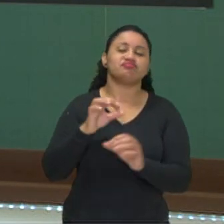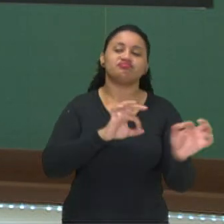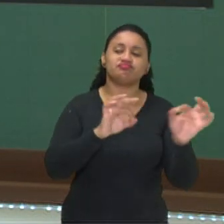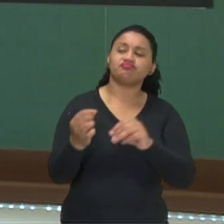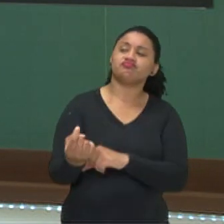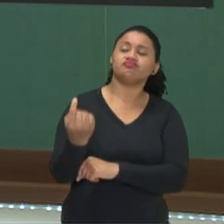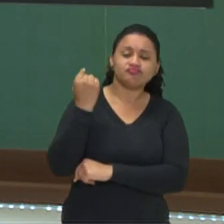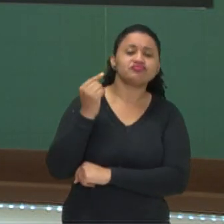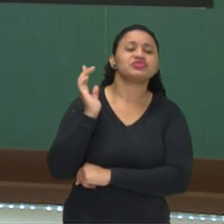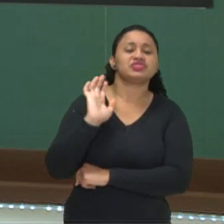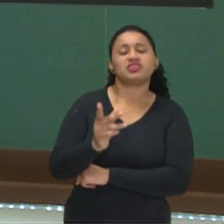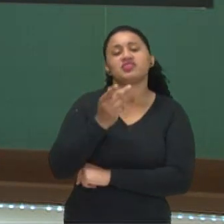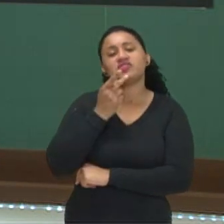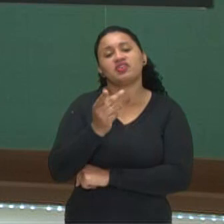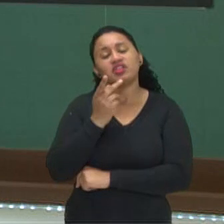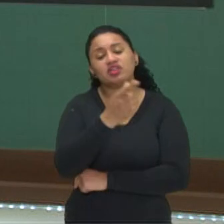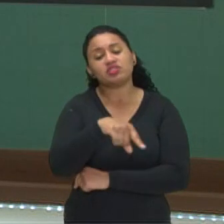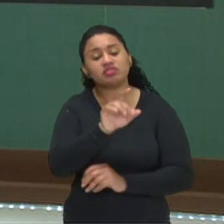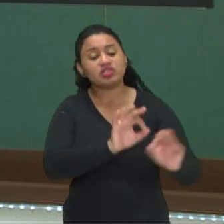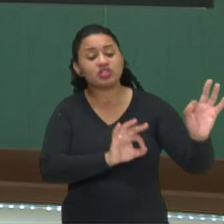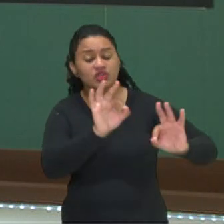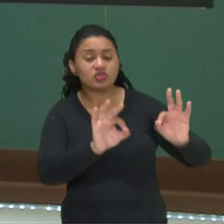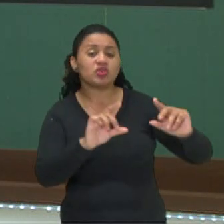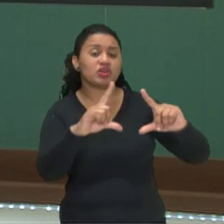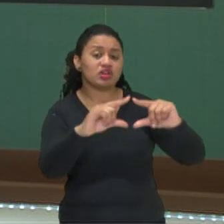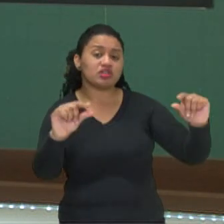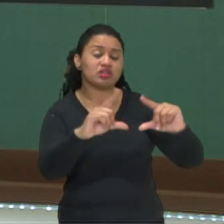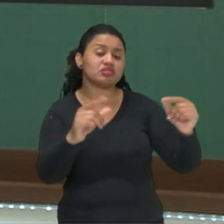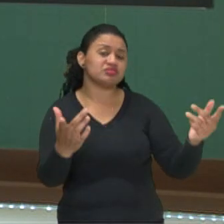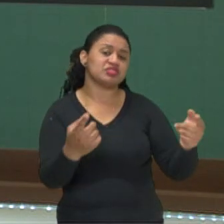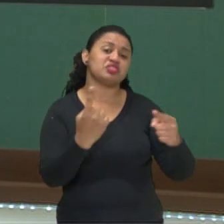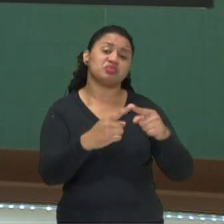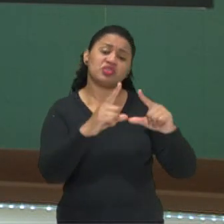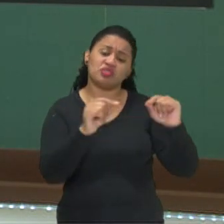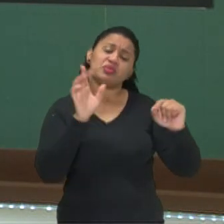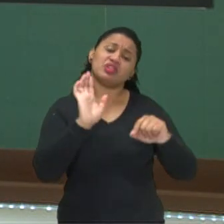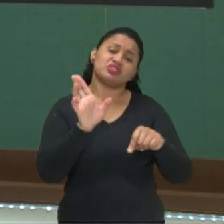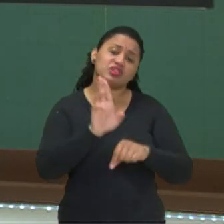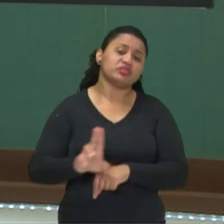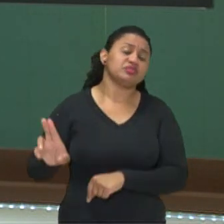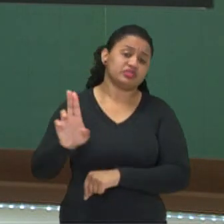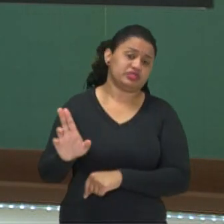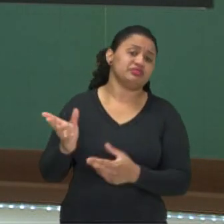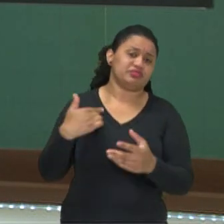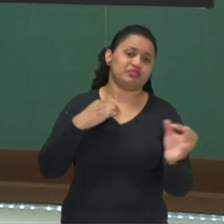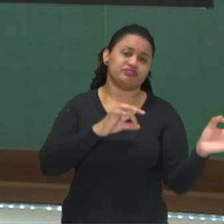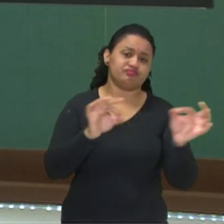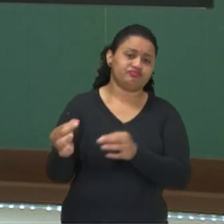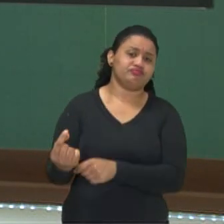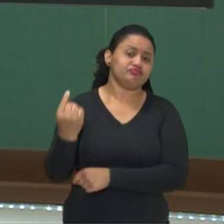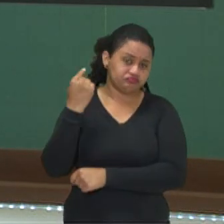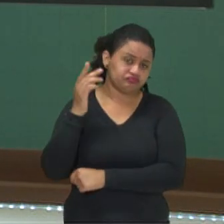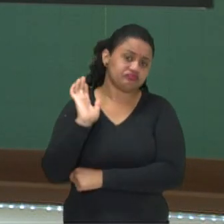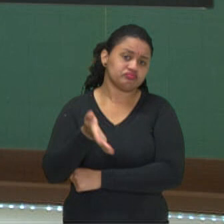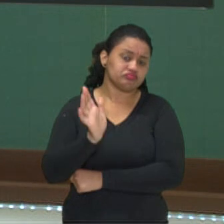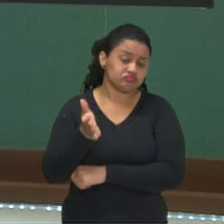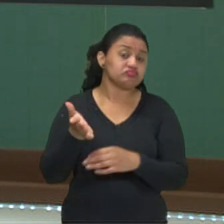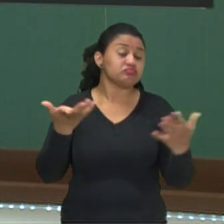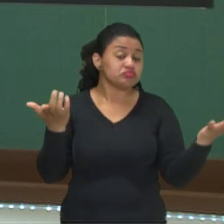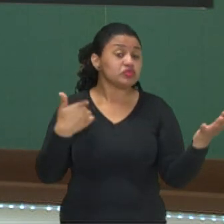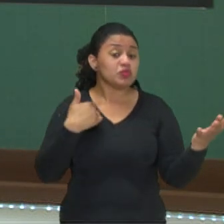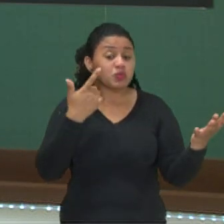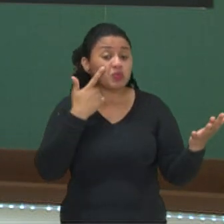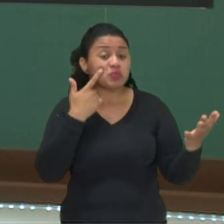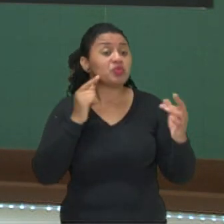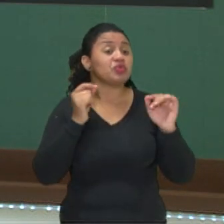já anteriores de vocês organizarem a fórmula? Que essa fórmula a gente já usou ela em vídeos anteriores. Vamos ver, porque